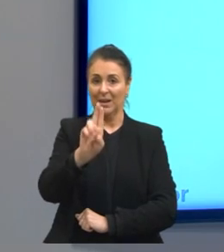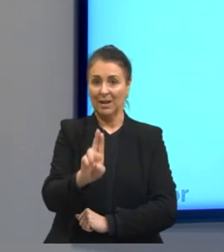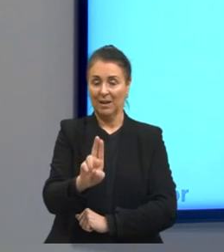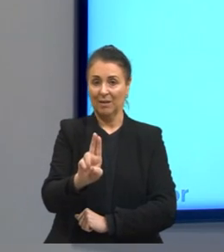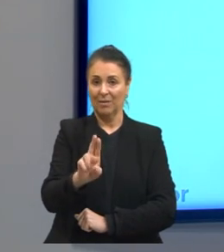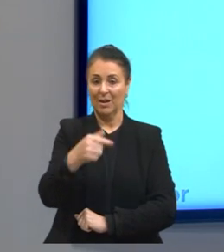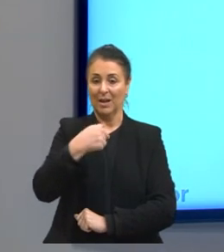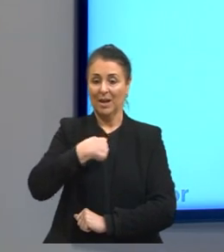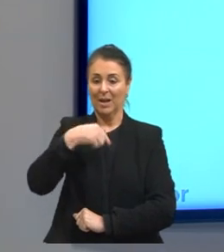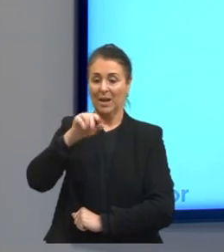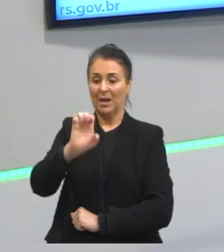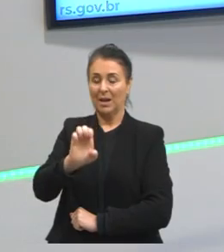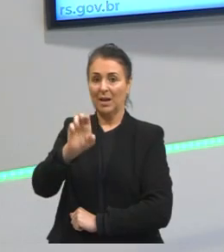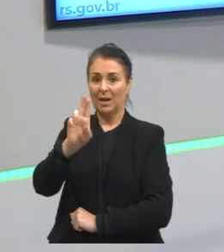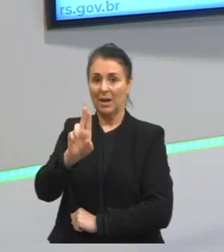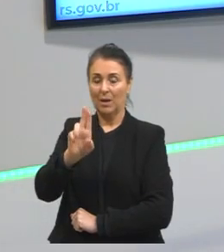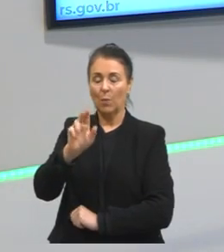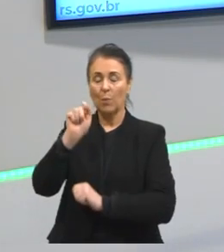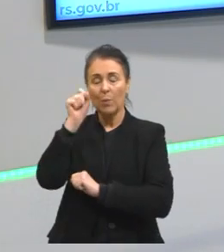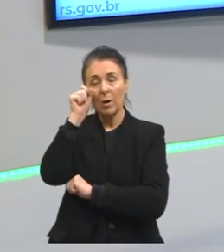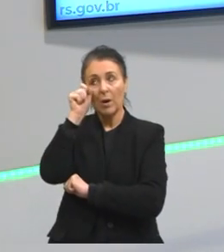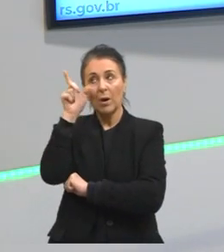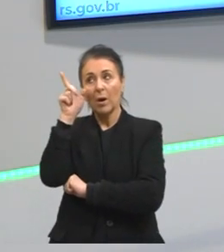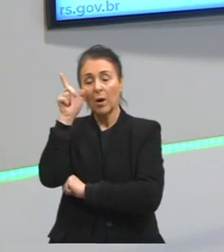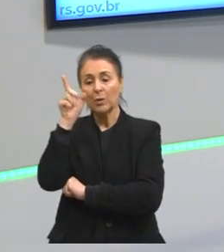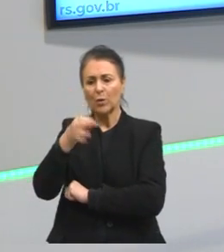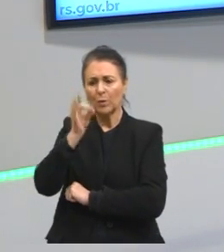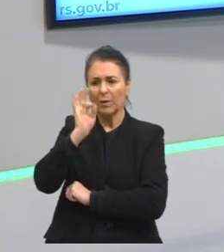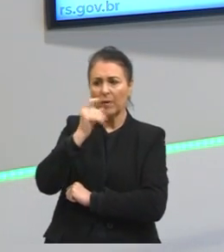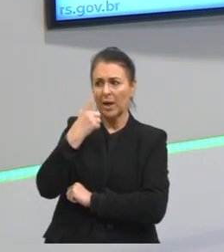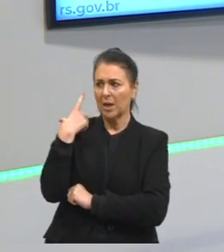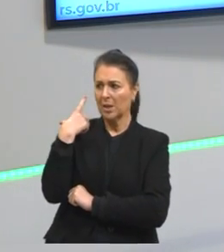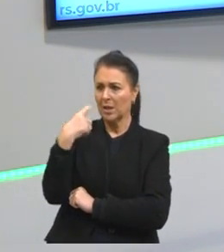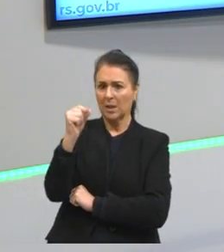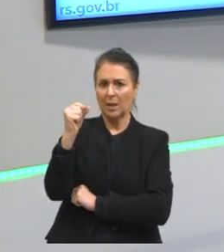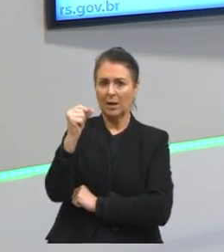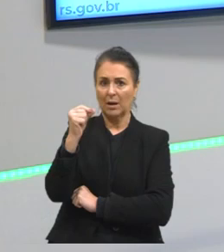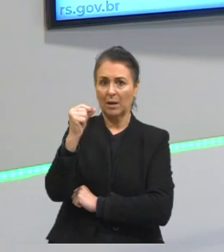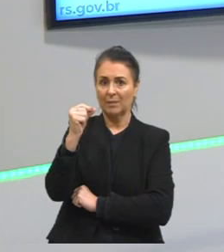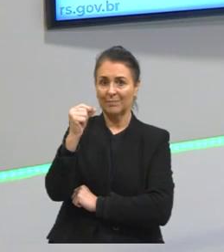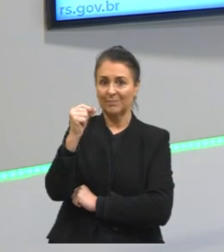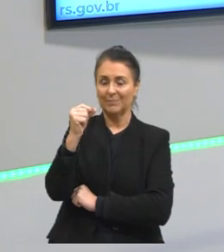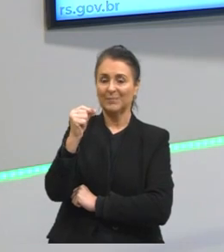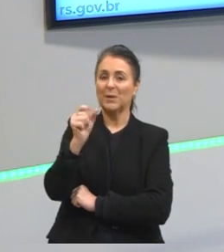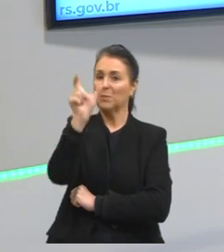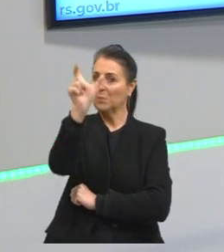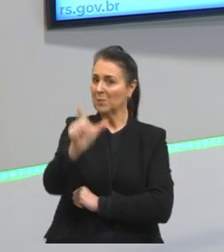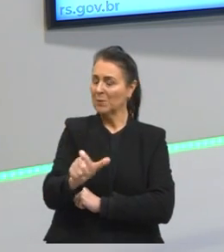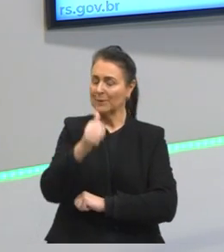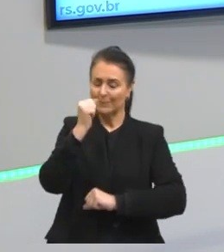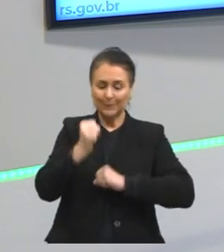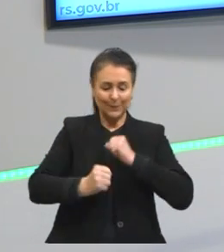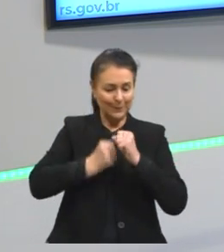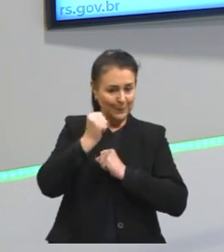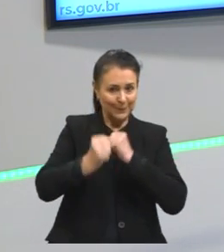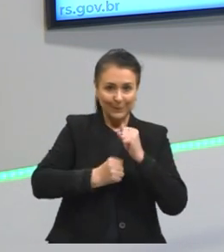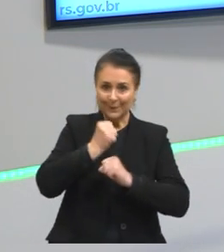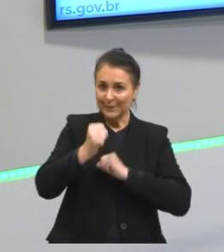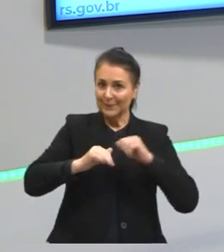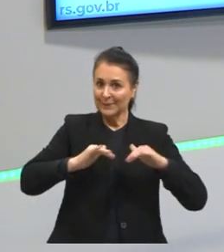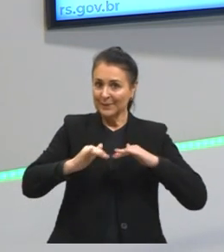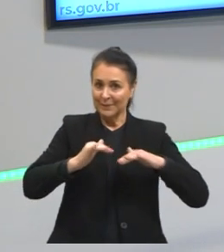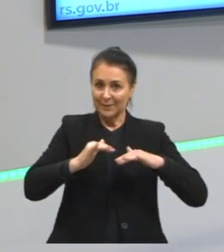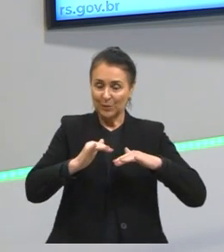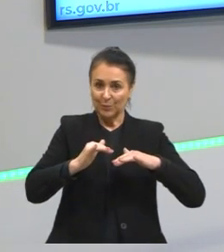o eu é aquela pessoa que acorda de manhã, toma um cafezinho e sai correndo. Aquela pessoa ativa, ela gosta de fazer ações.